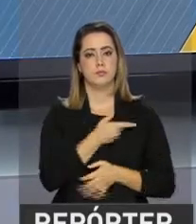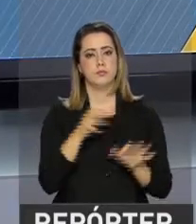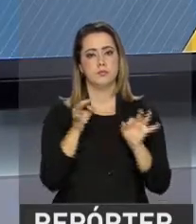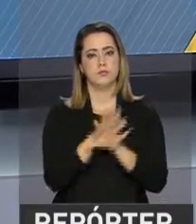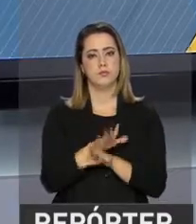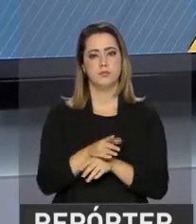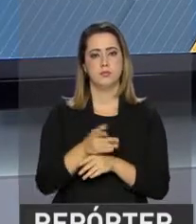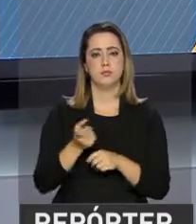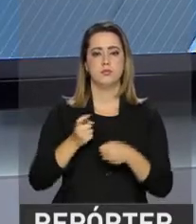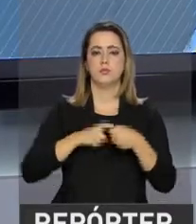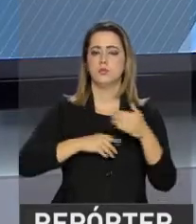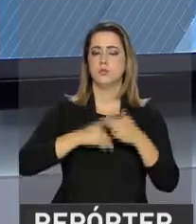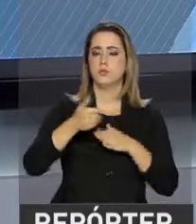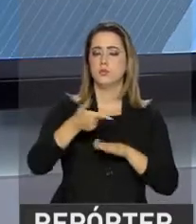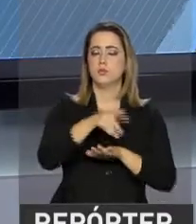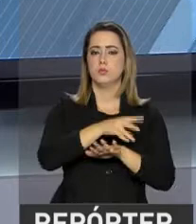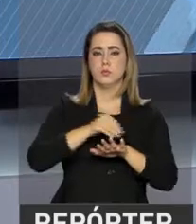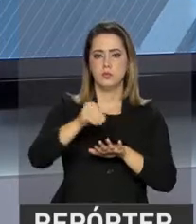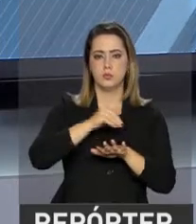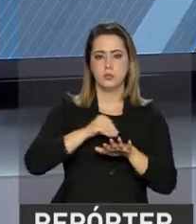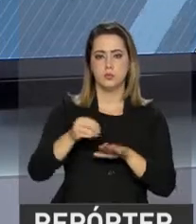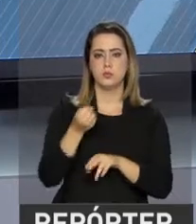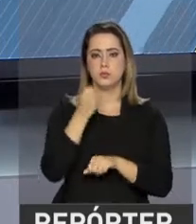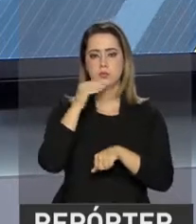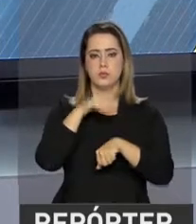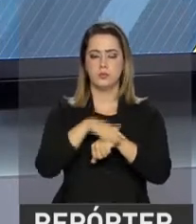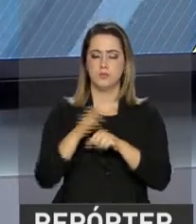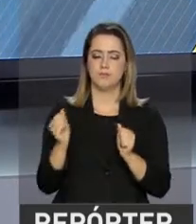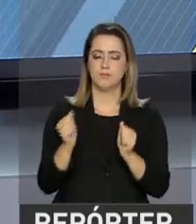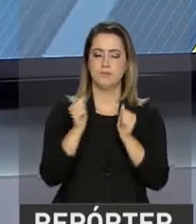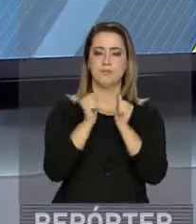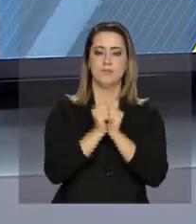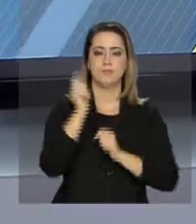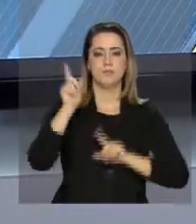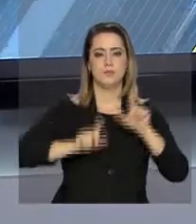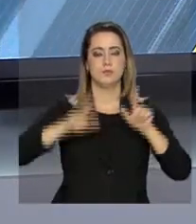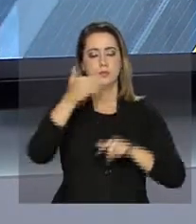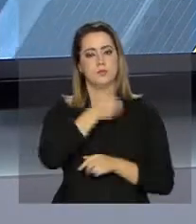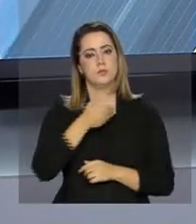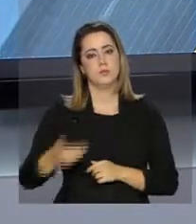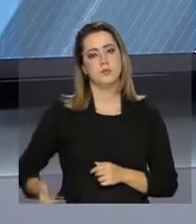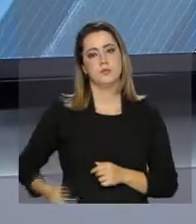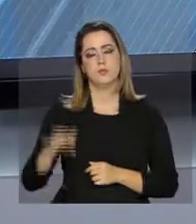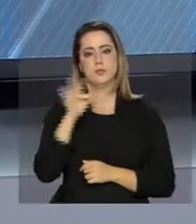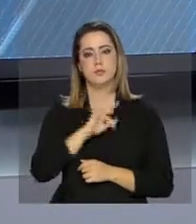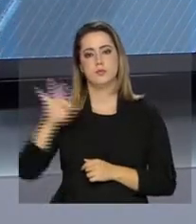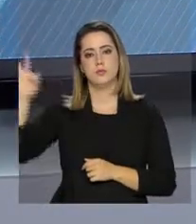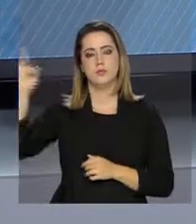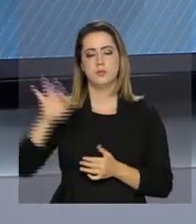aqui. Voltamos a qualquer momento com outras informações. Uma boa noite para você e continue com a gente na